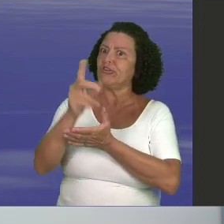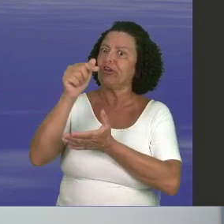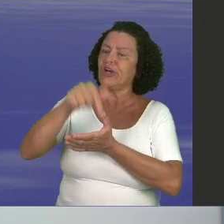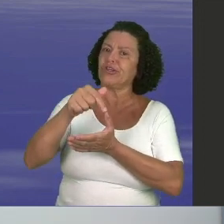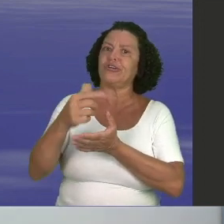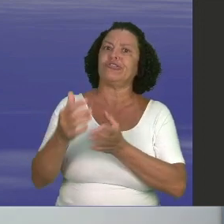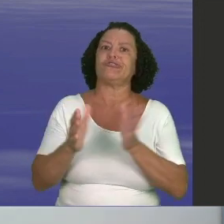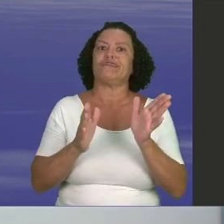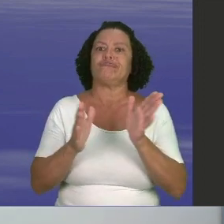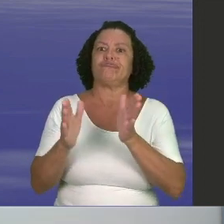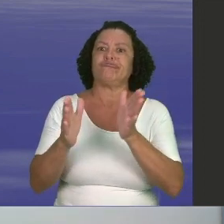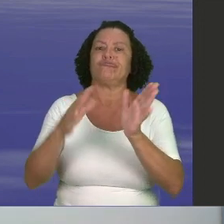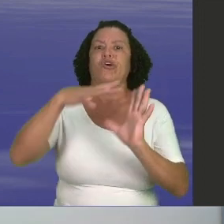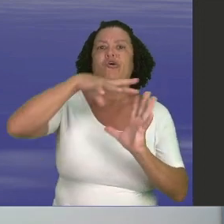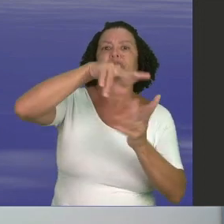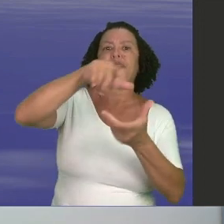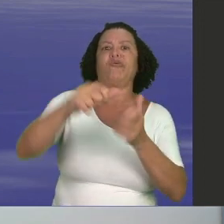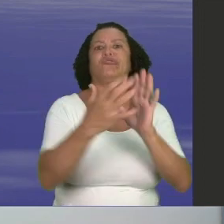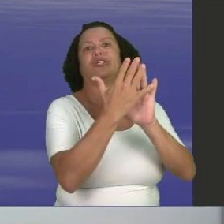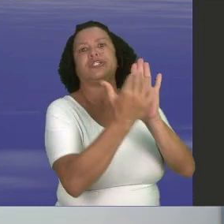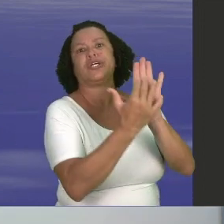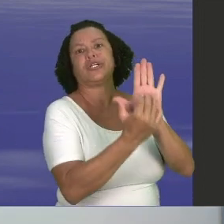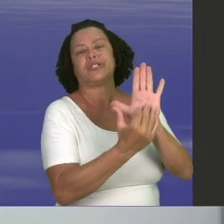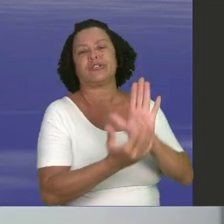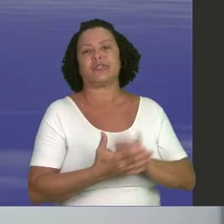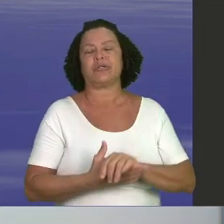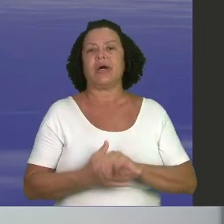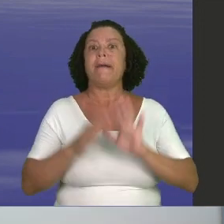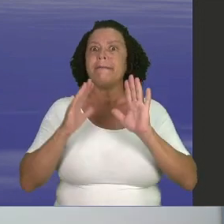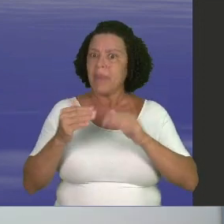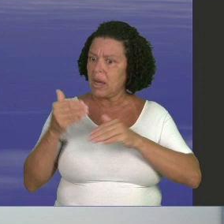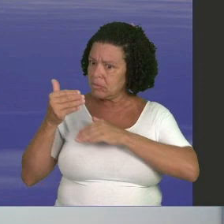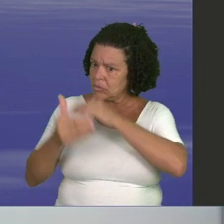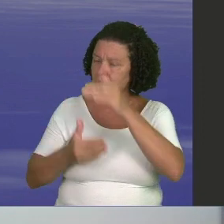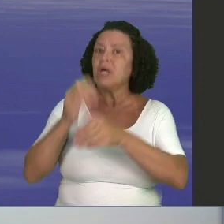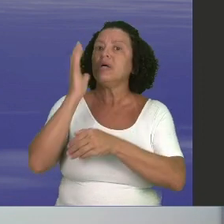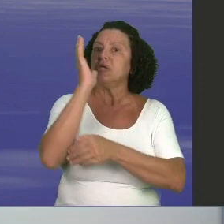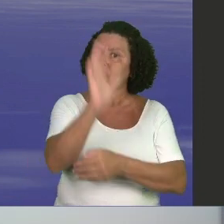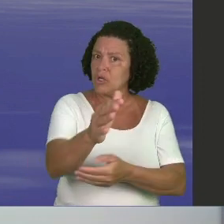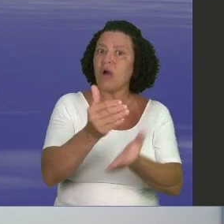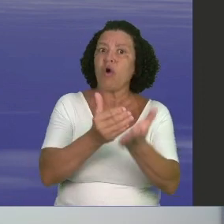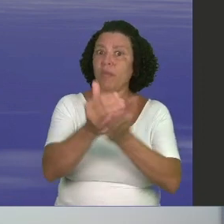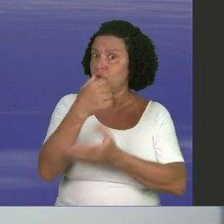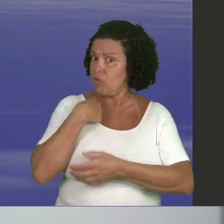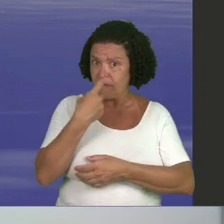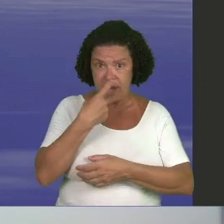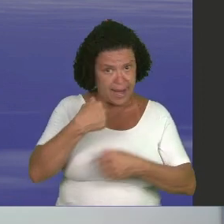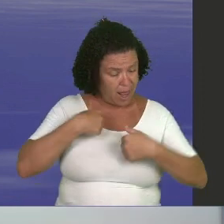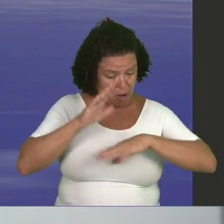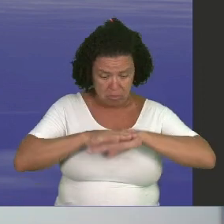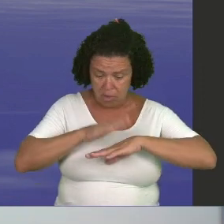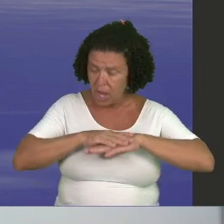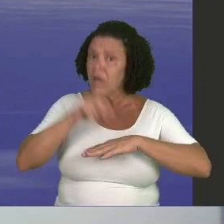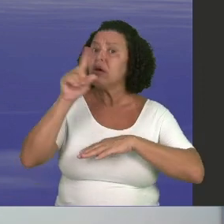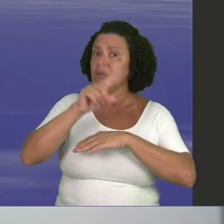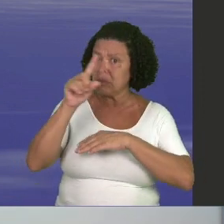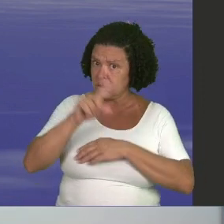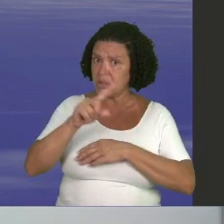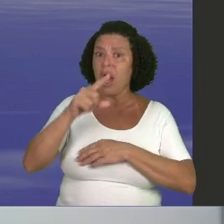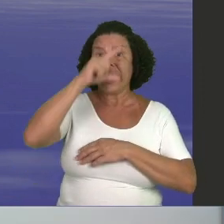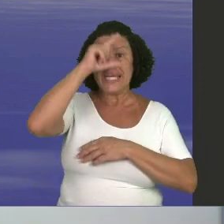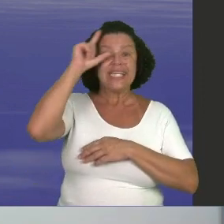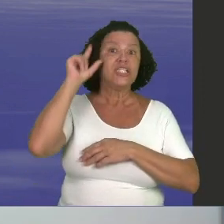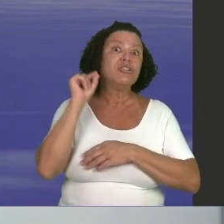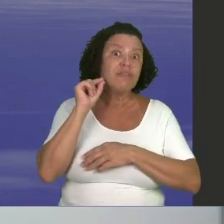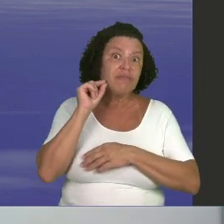orbe, num mundo de regeneração. Mas o processo já começou. Não sou eu que estou dizendo, não. É Divaldo Franco e